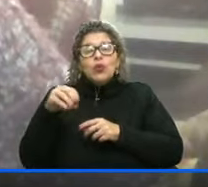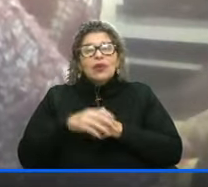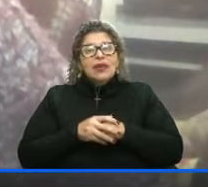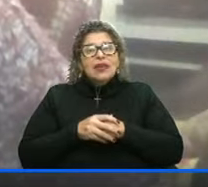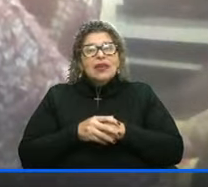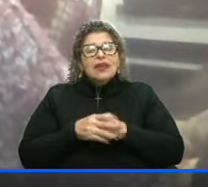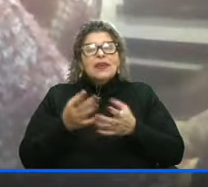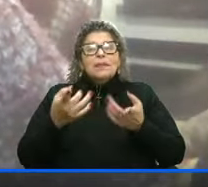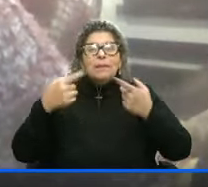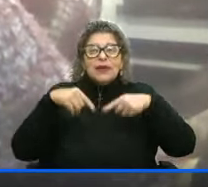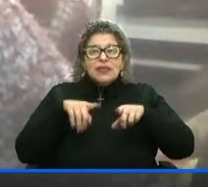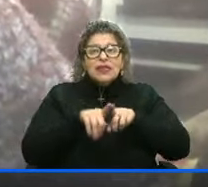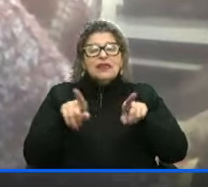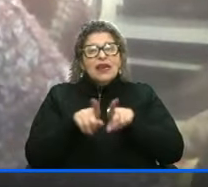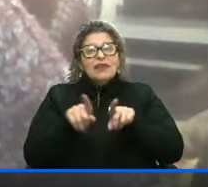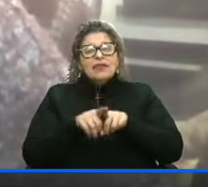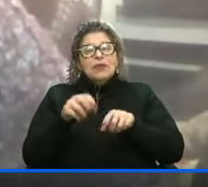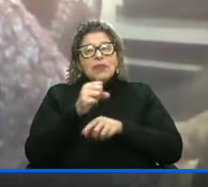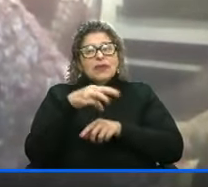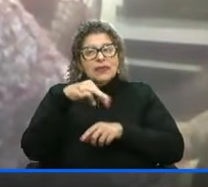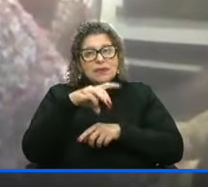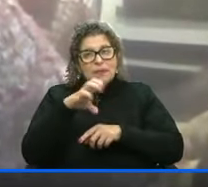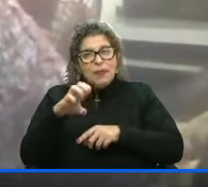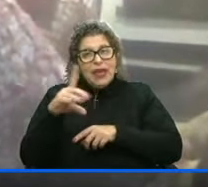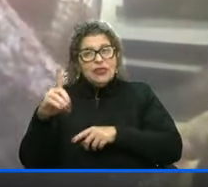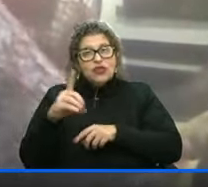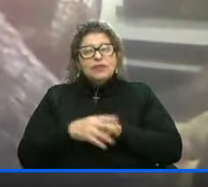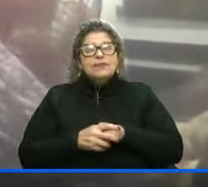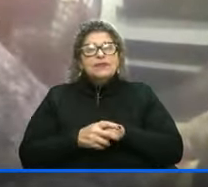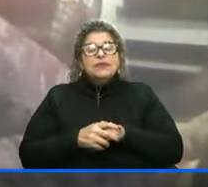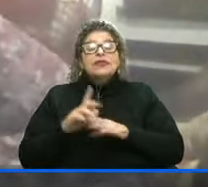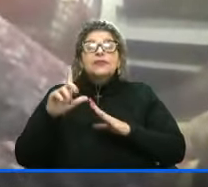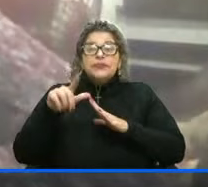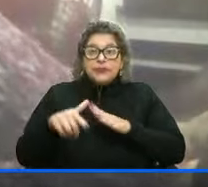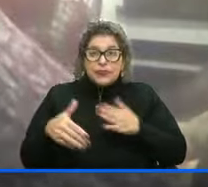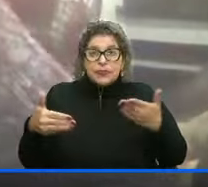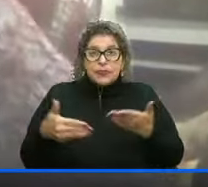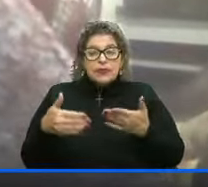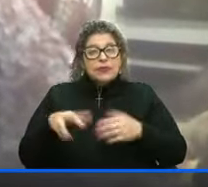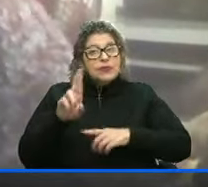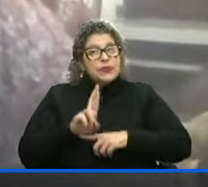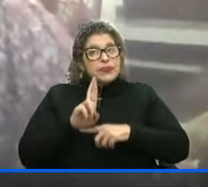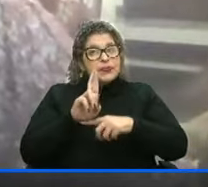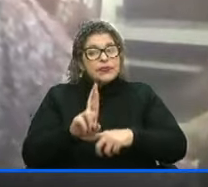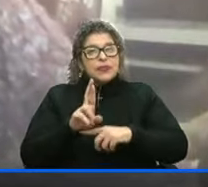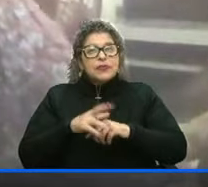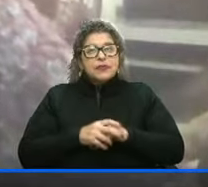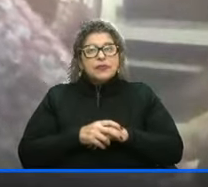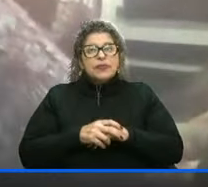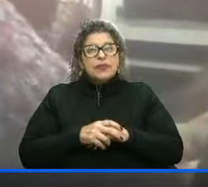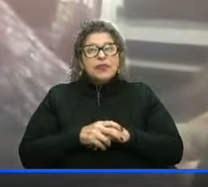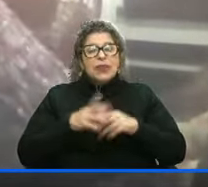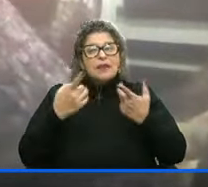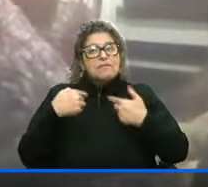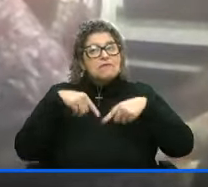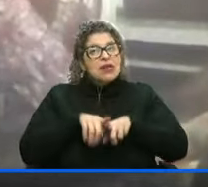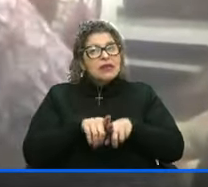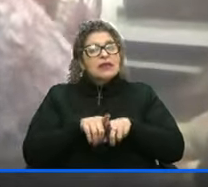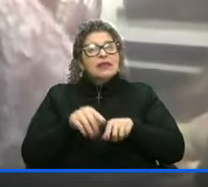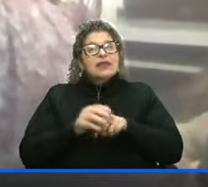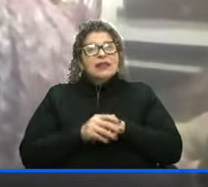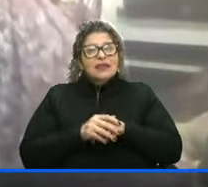escolas parcerizadas por orientação da SMED. Então, em seguida, vai falar a representação das parcerizadas.